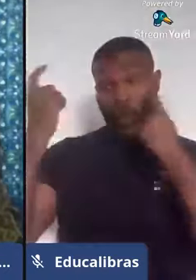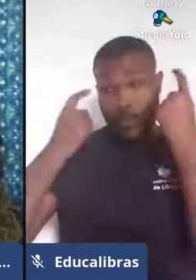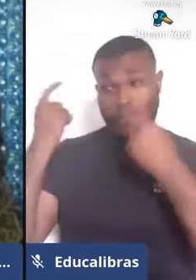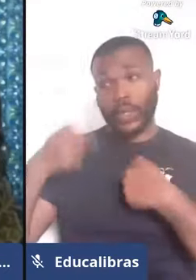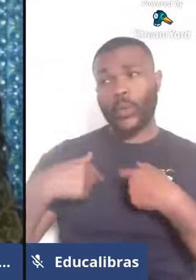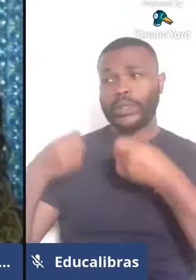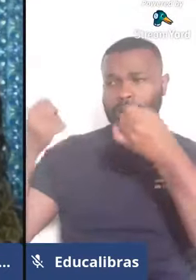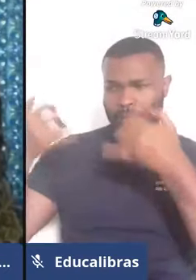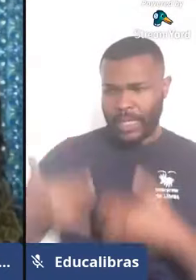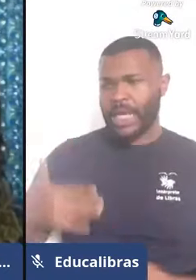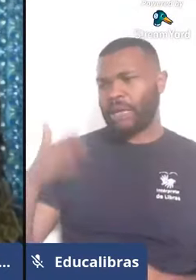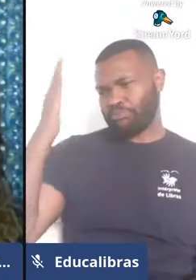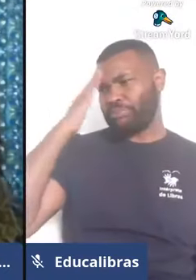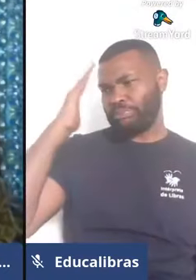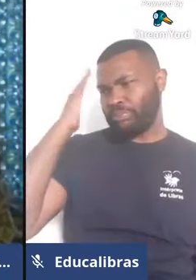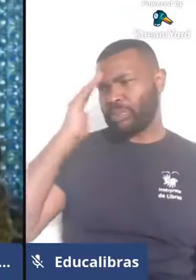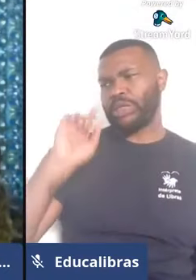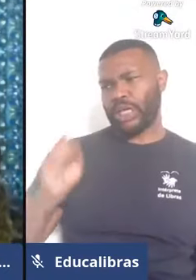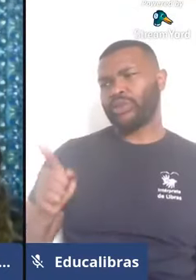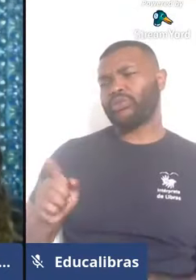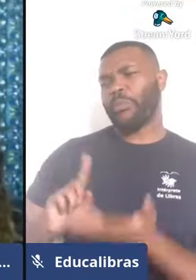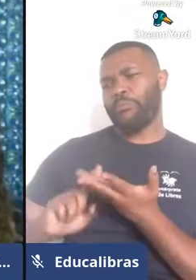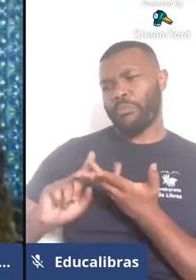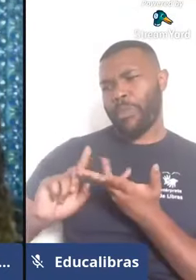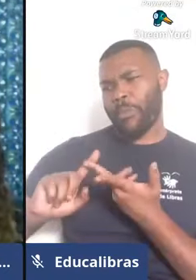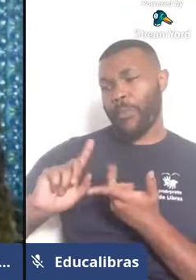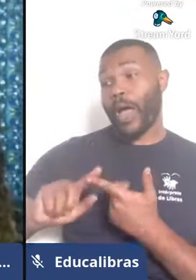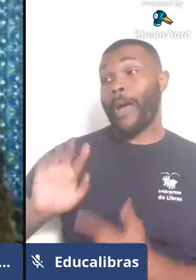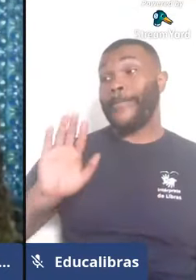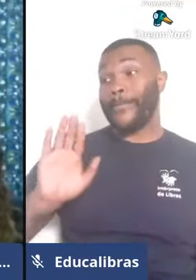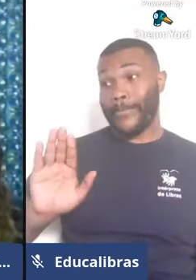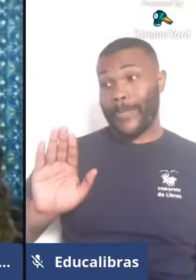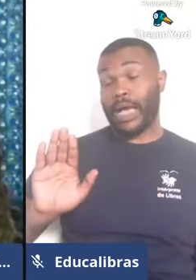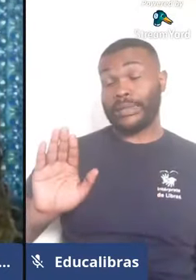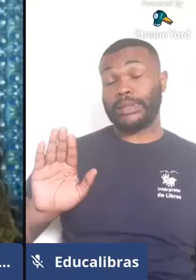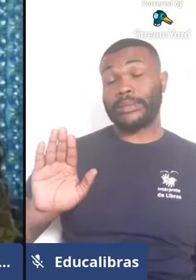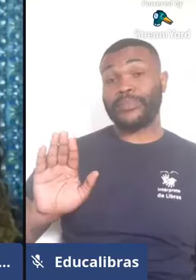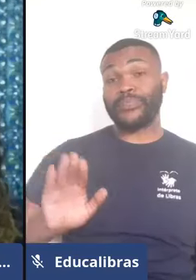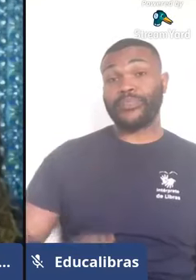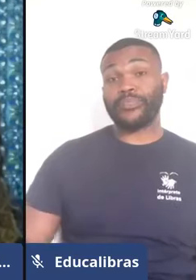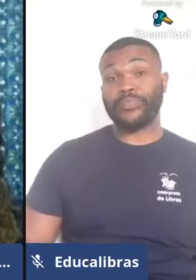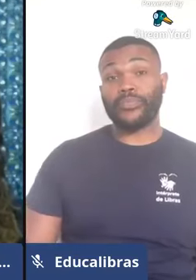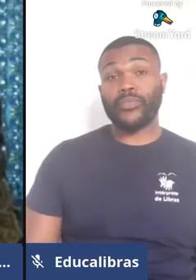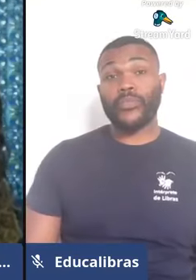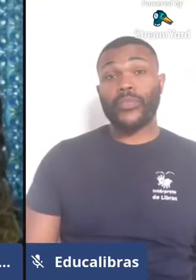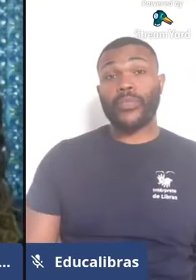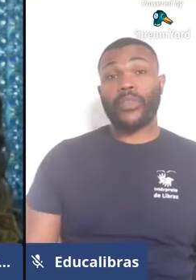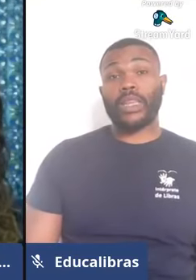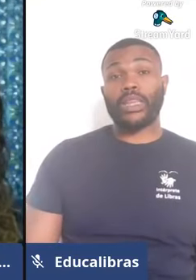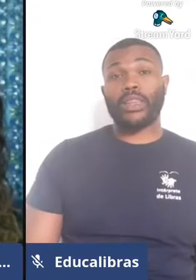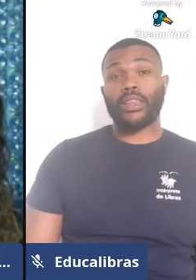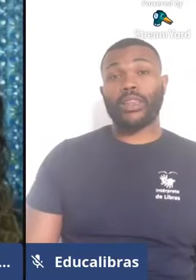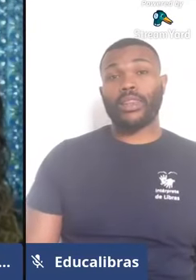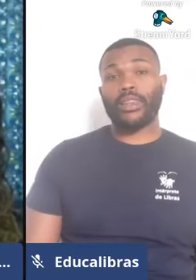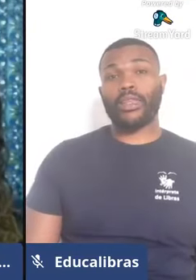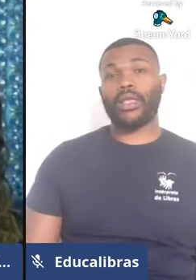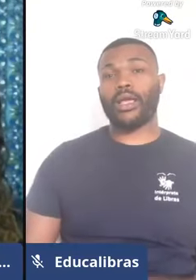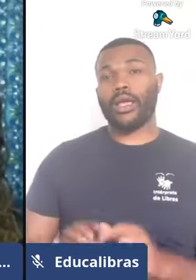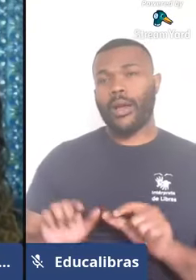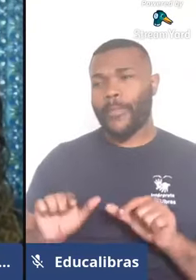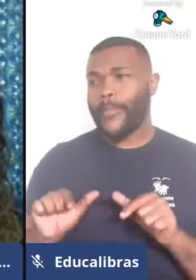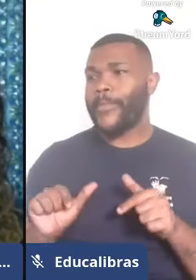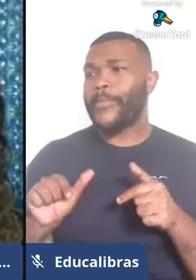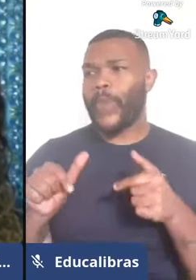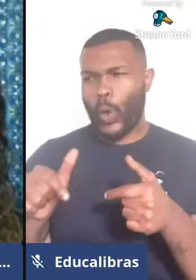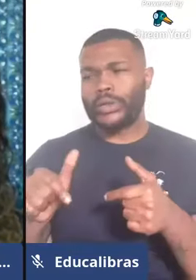está falando, mas a gente aqui e perdemos, né, as batalhas. Eu, na